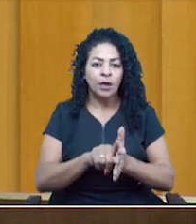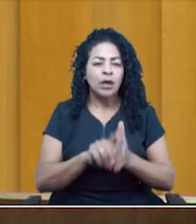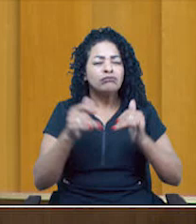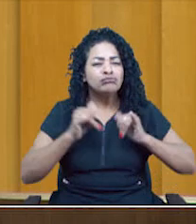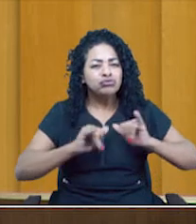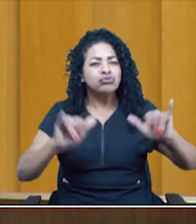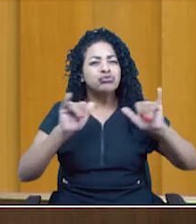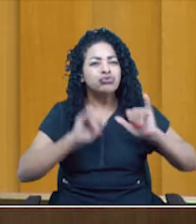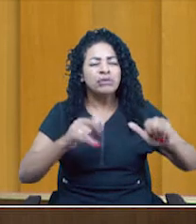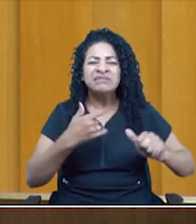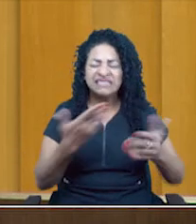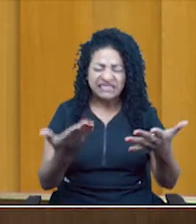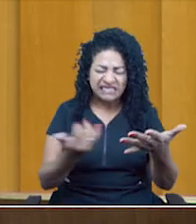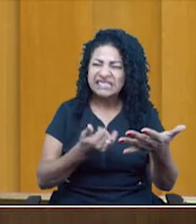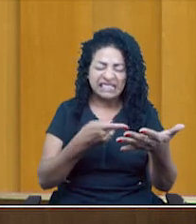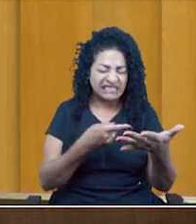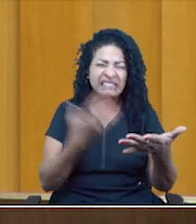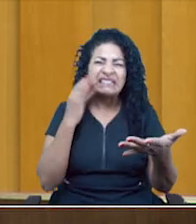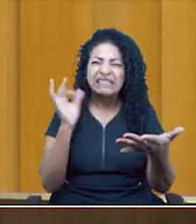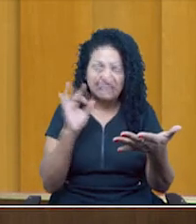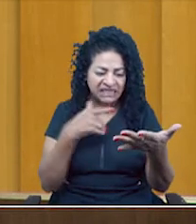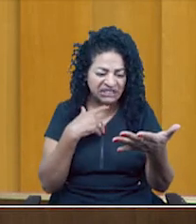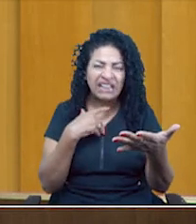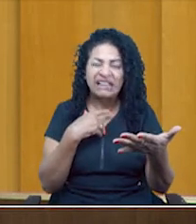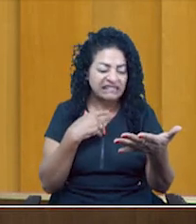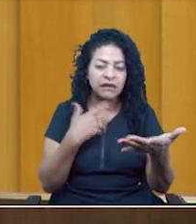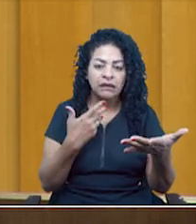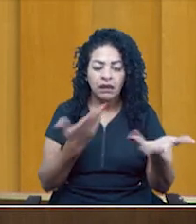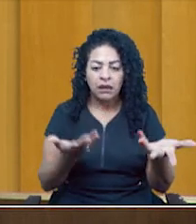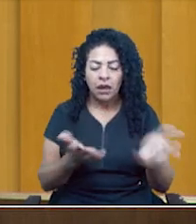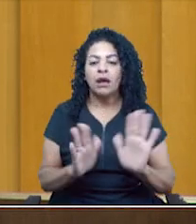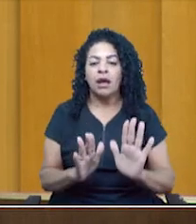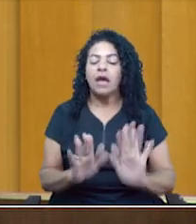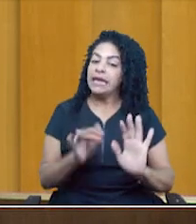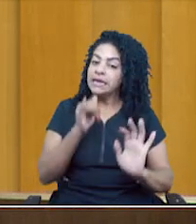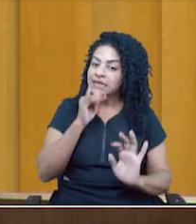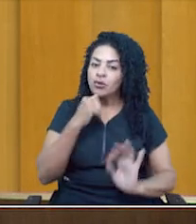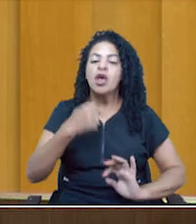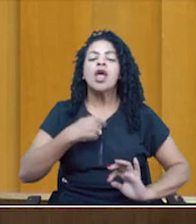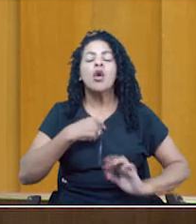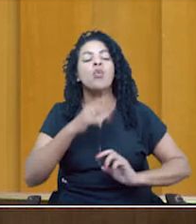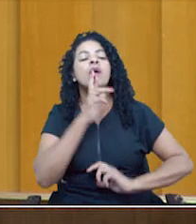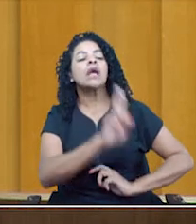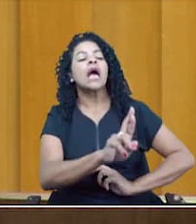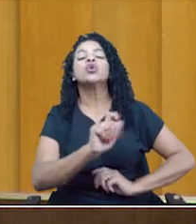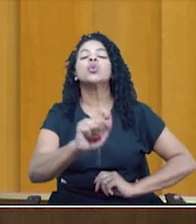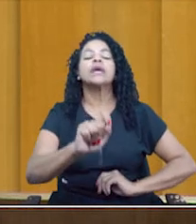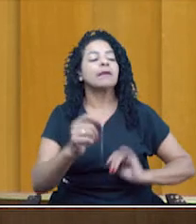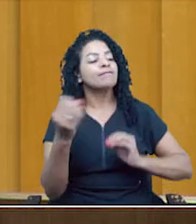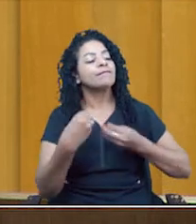Então, qual o recado que eu quero dar? É esse o recado. É esse o recado que o Poder Judiciário quer